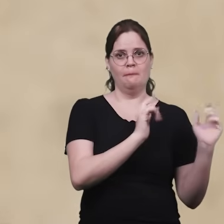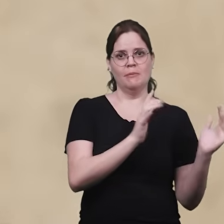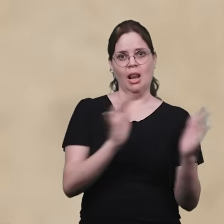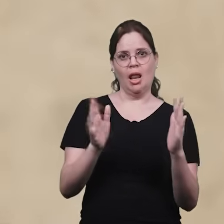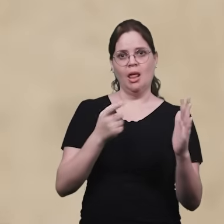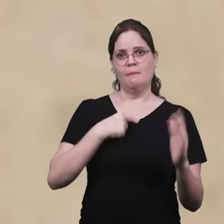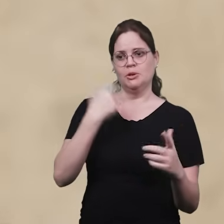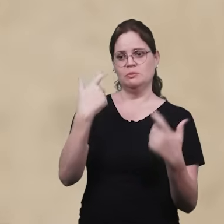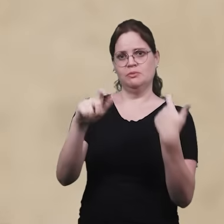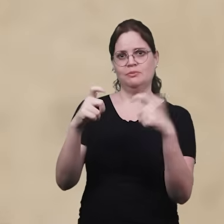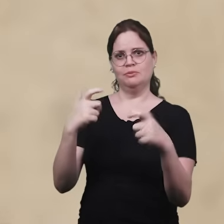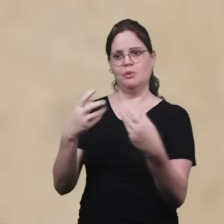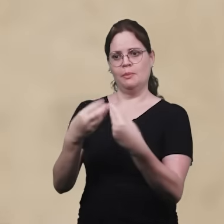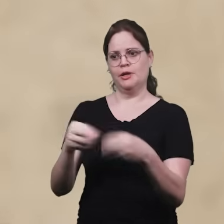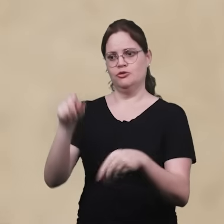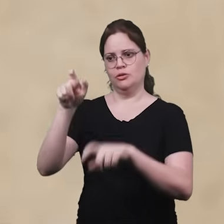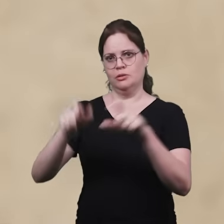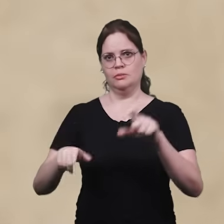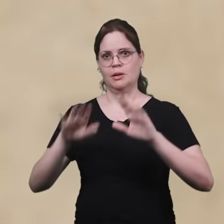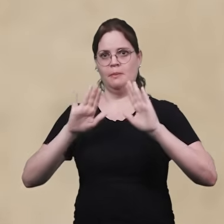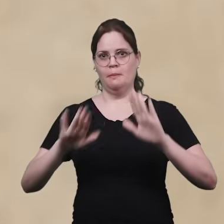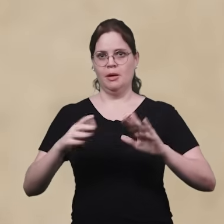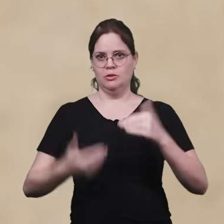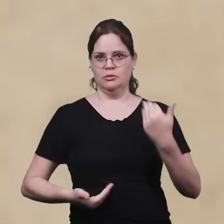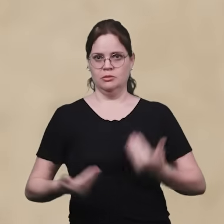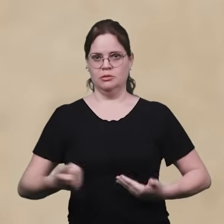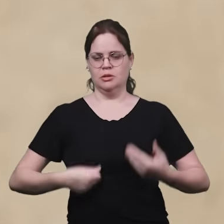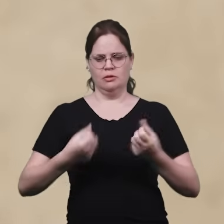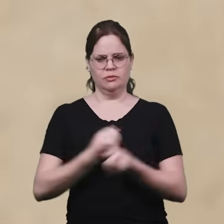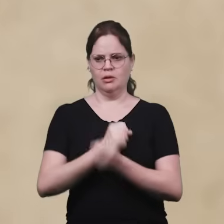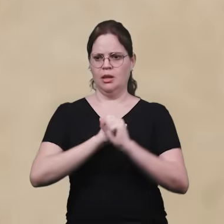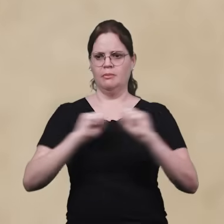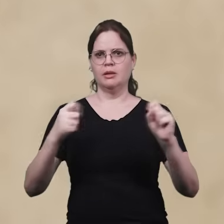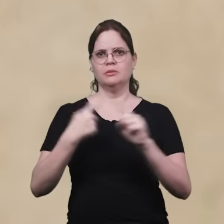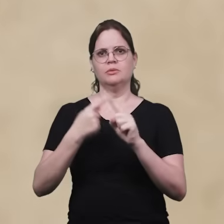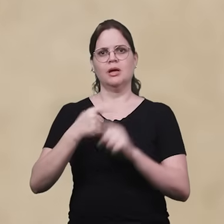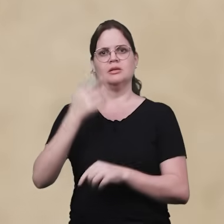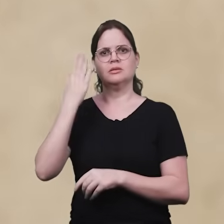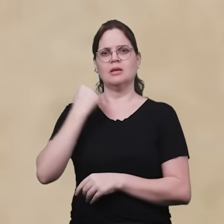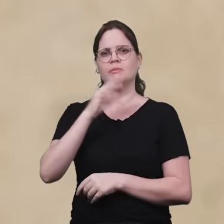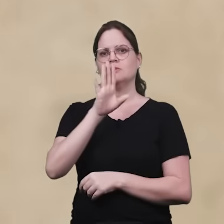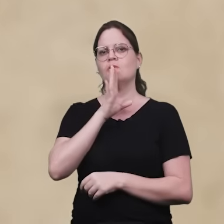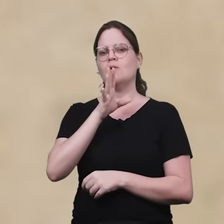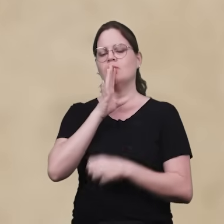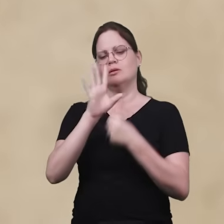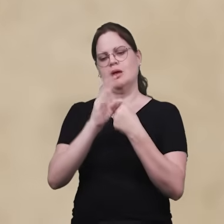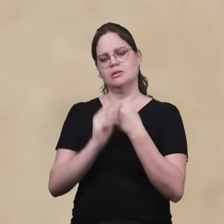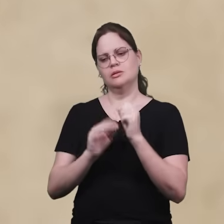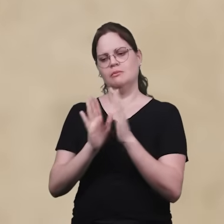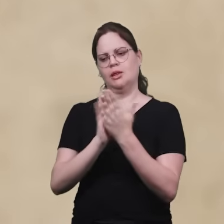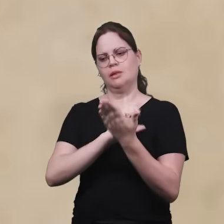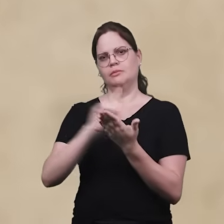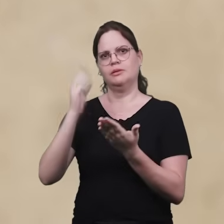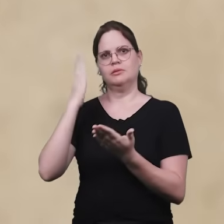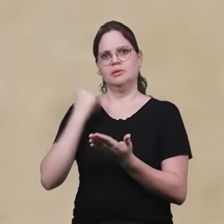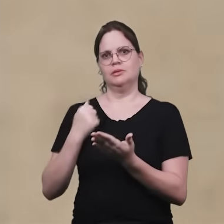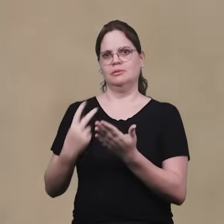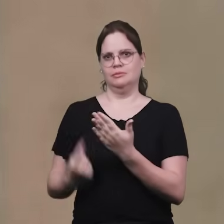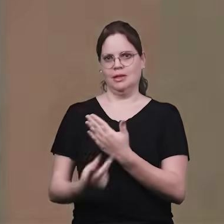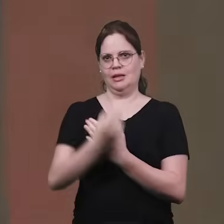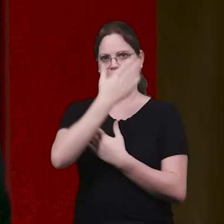ele causa dano ao seu próximo, mas os justos são libertos pelo conhecimento da